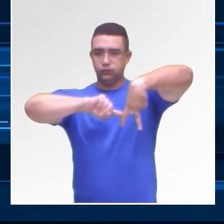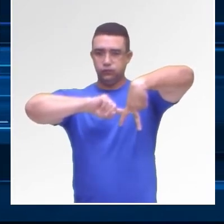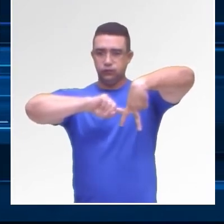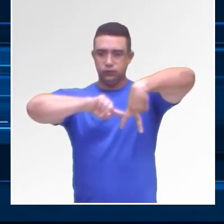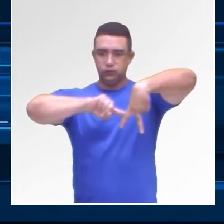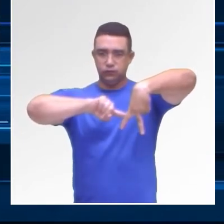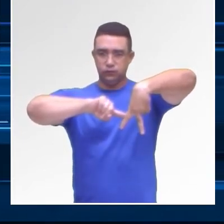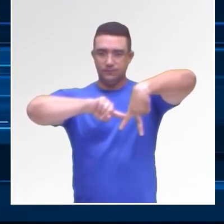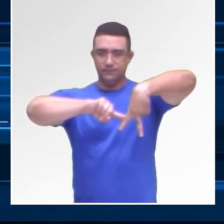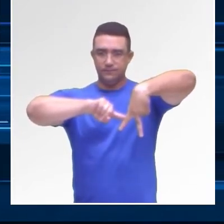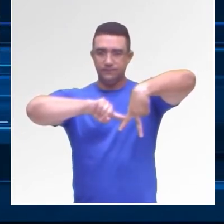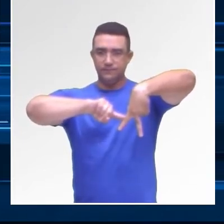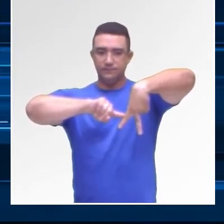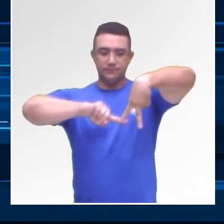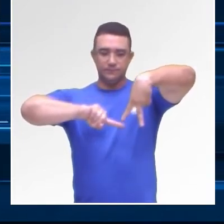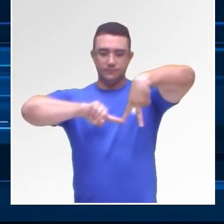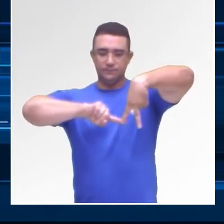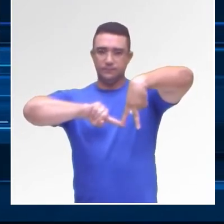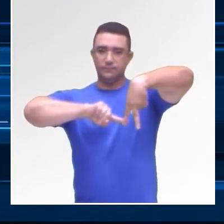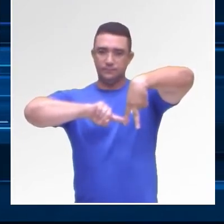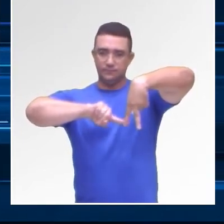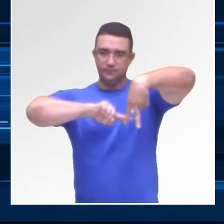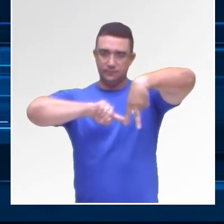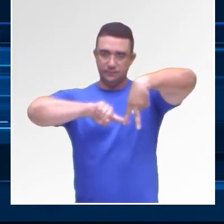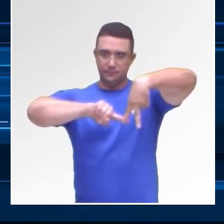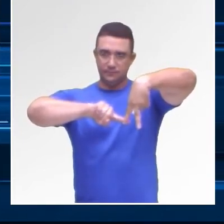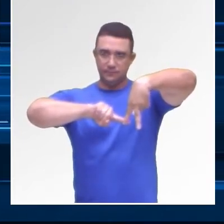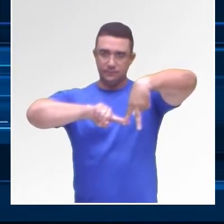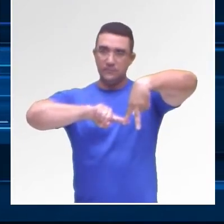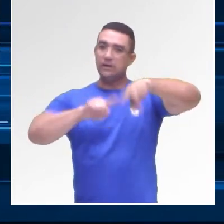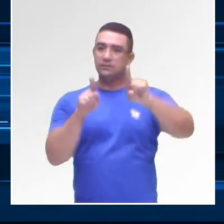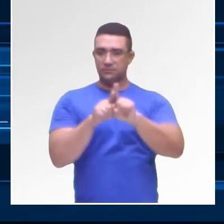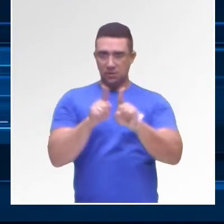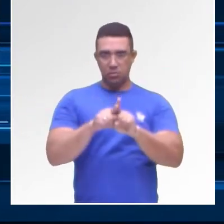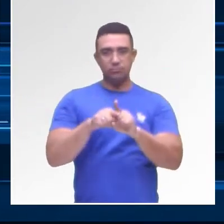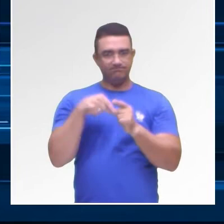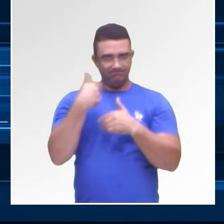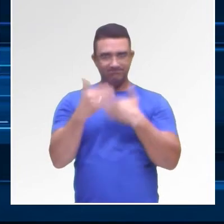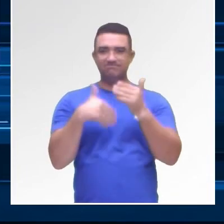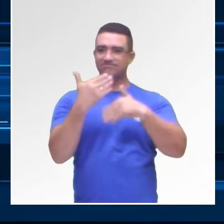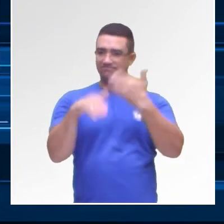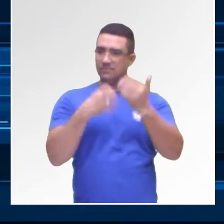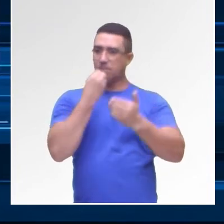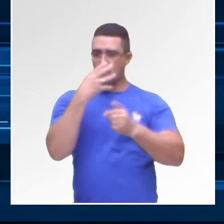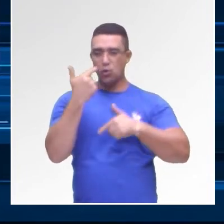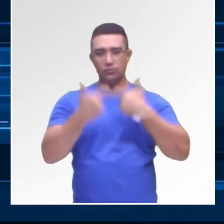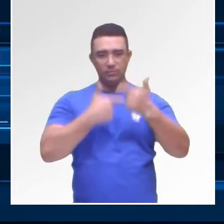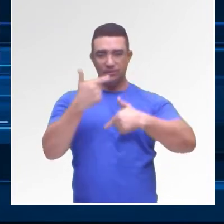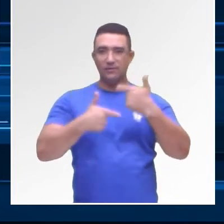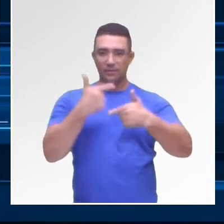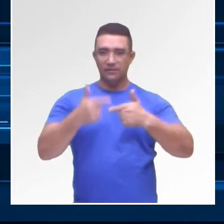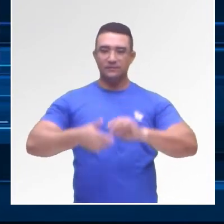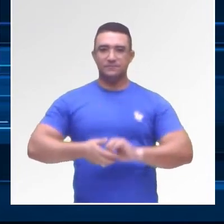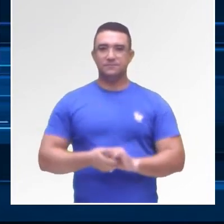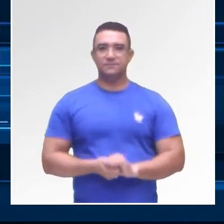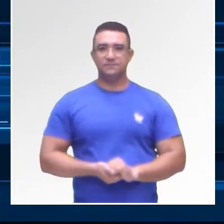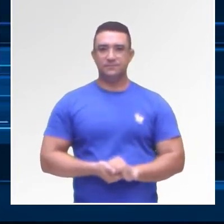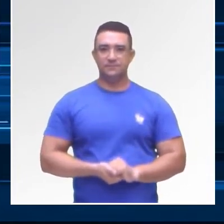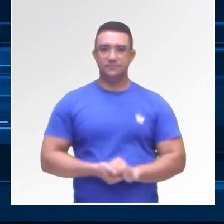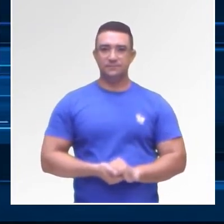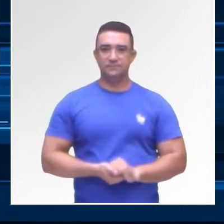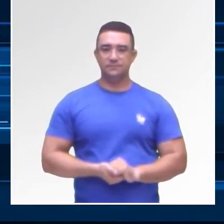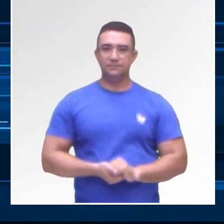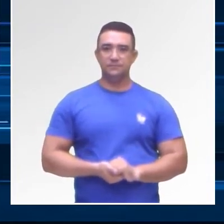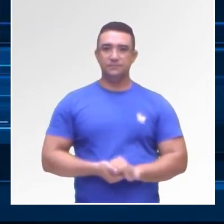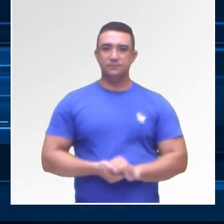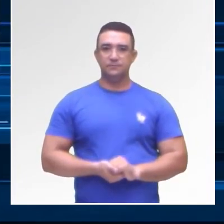femorais e também os músculos da batata da perna, da panturrilha. Esses são muito trabalhados.